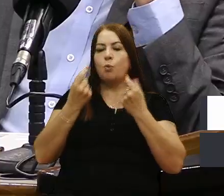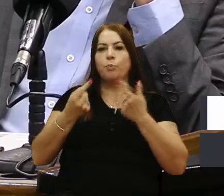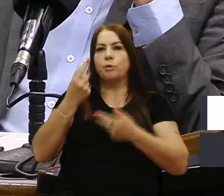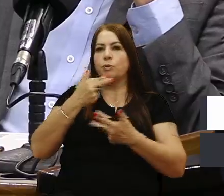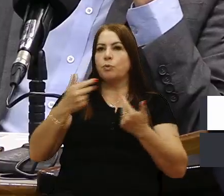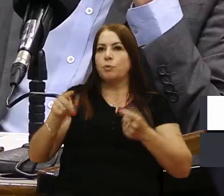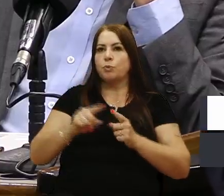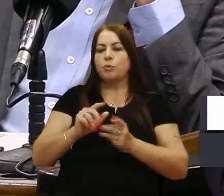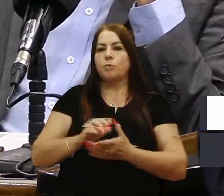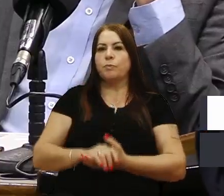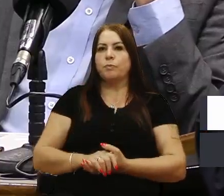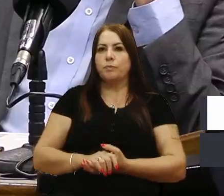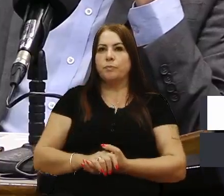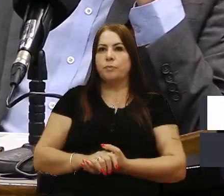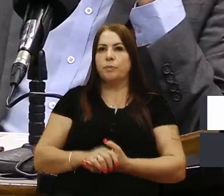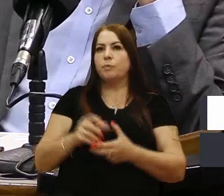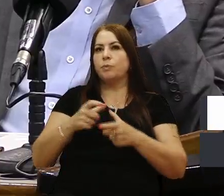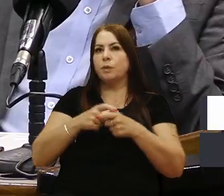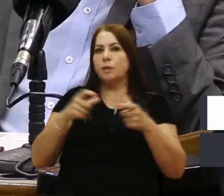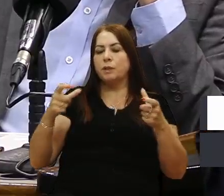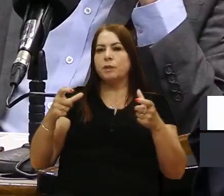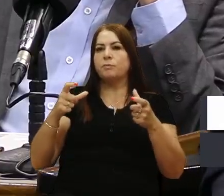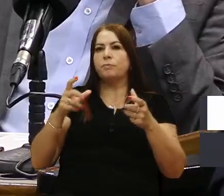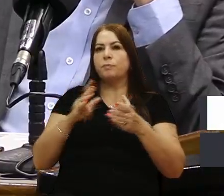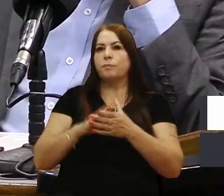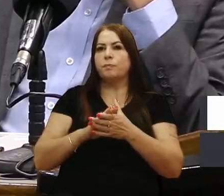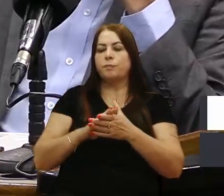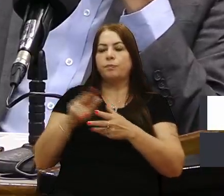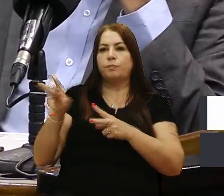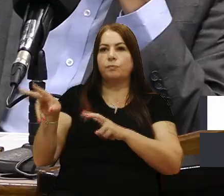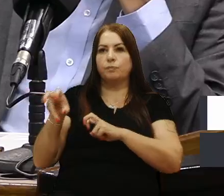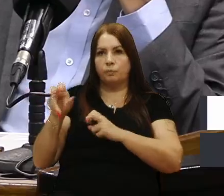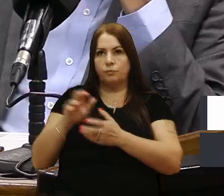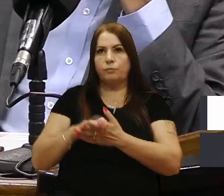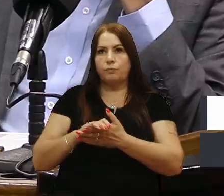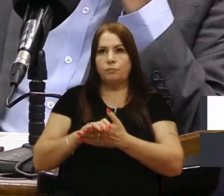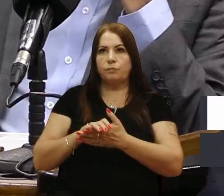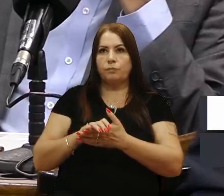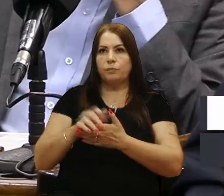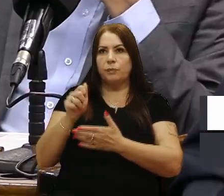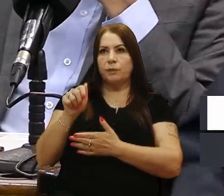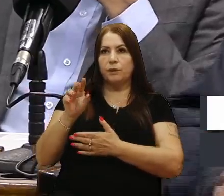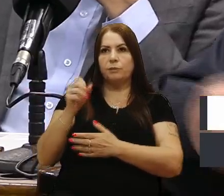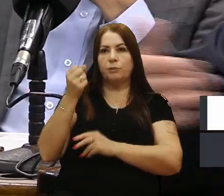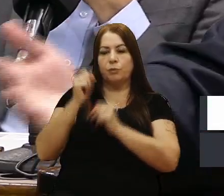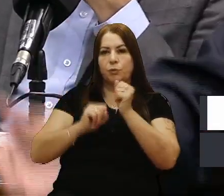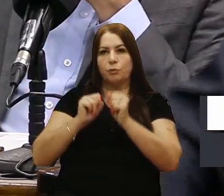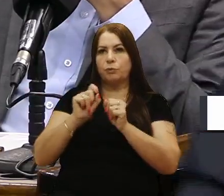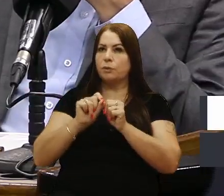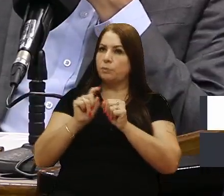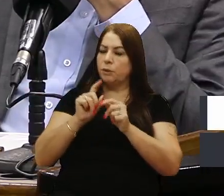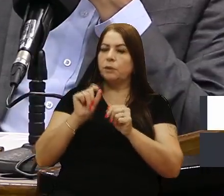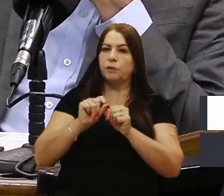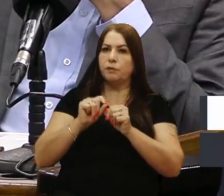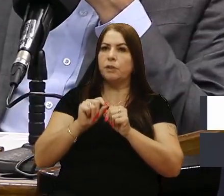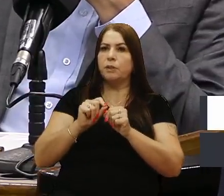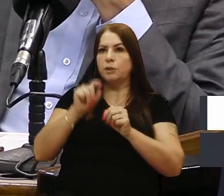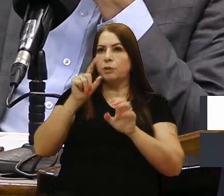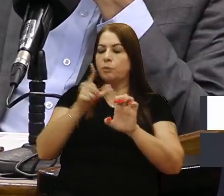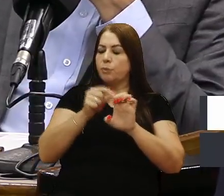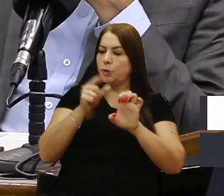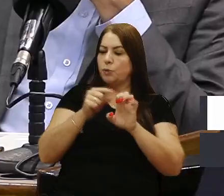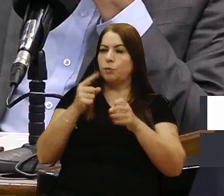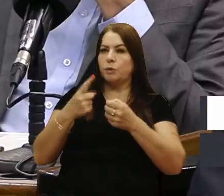pontos sobre os grandes agricultores da agroindústria que fazem, inclusive também os empreendedores aqui